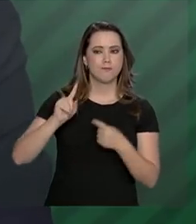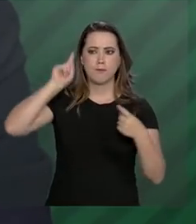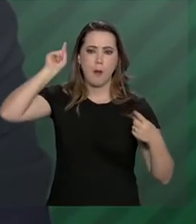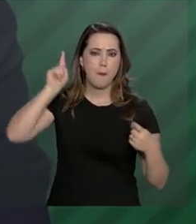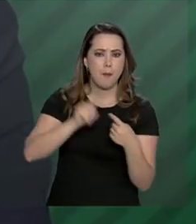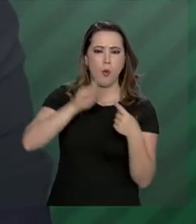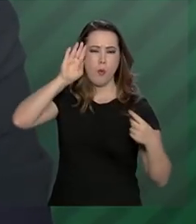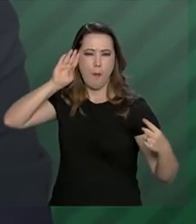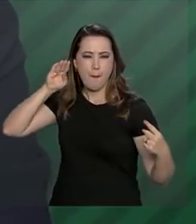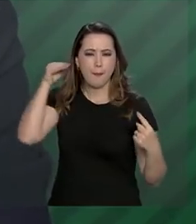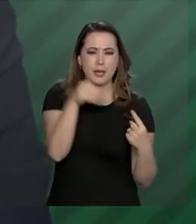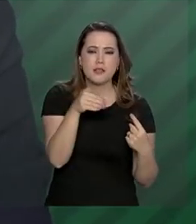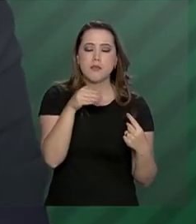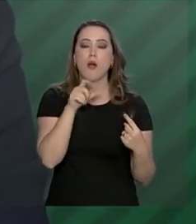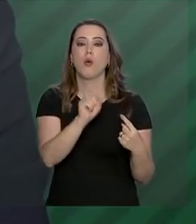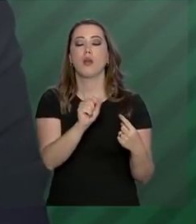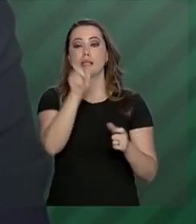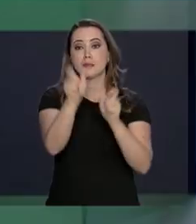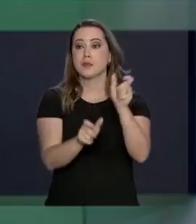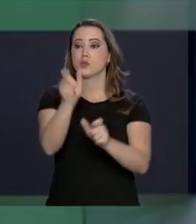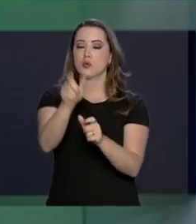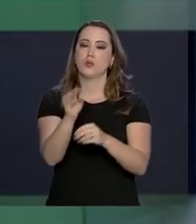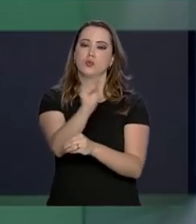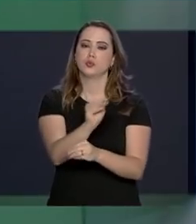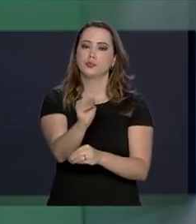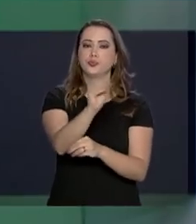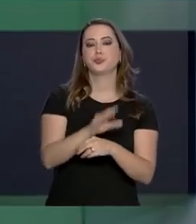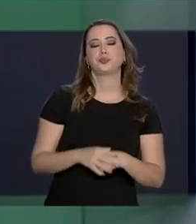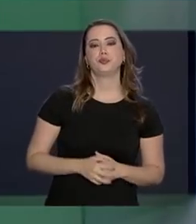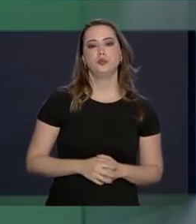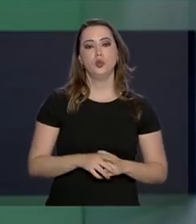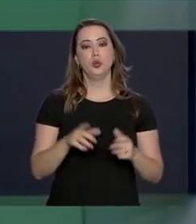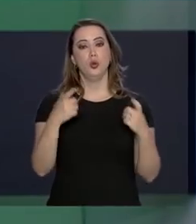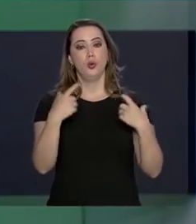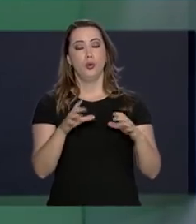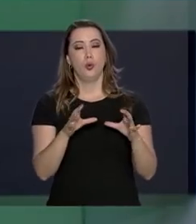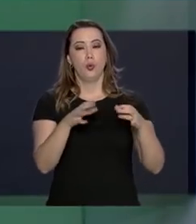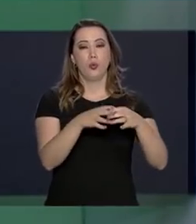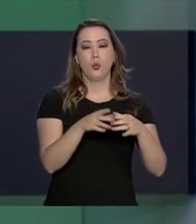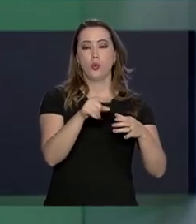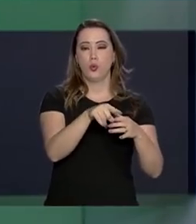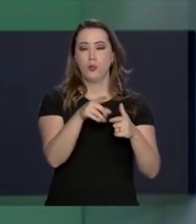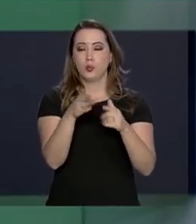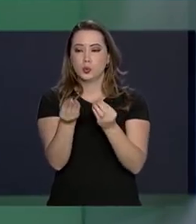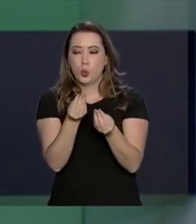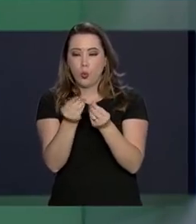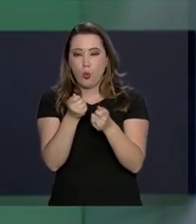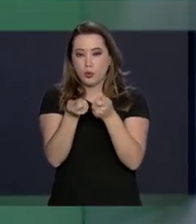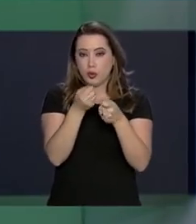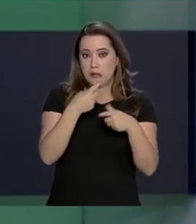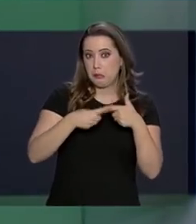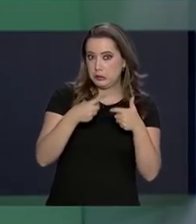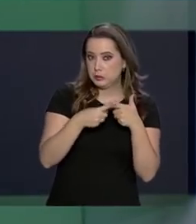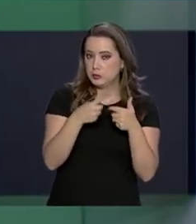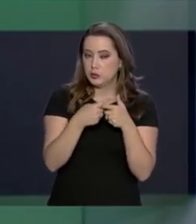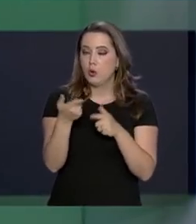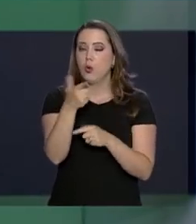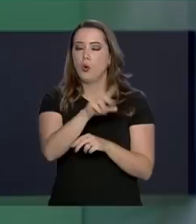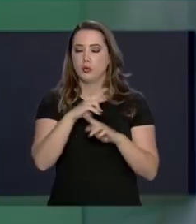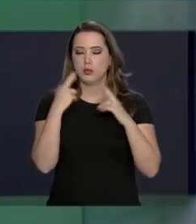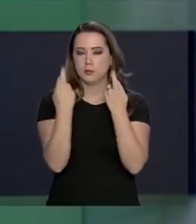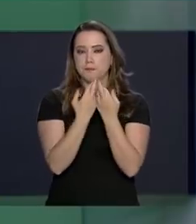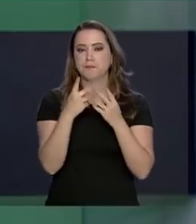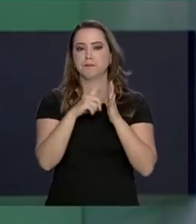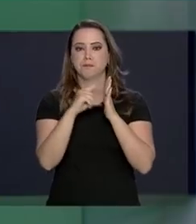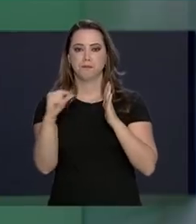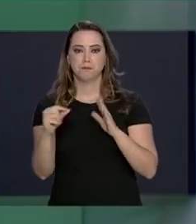um, é com as pessoas. Gabinete de crise para acompanhamento das ações em Brumadinho tem mais uma reunião no